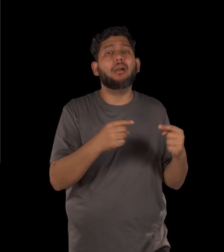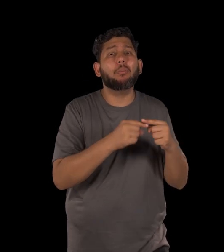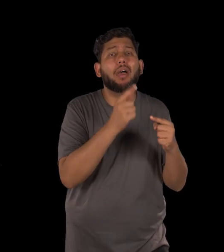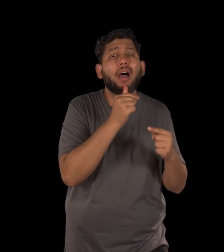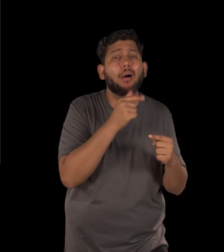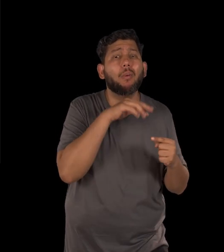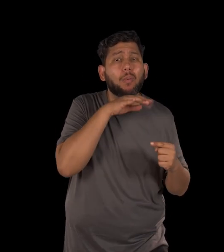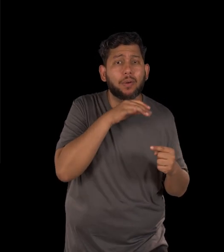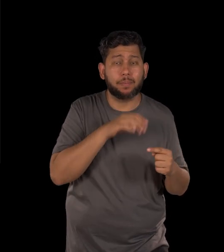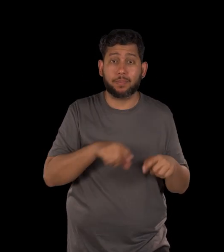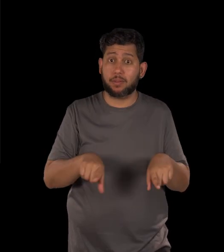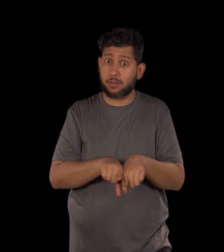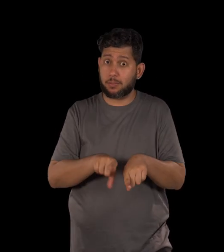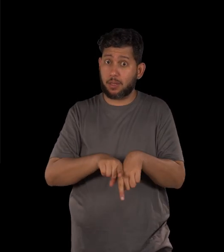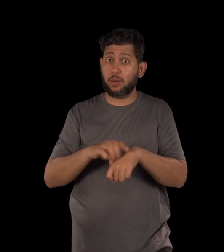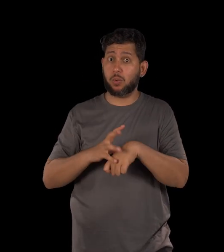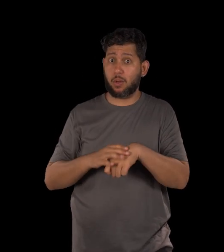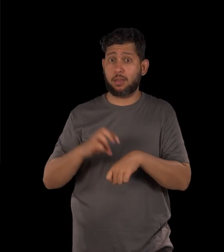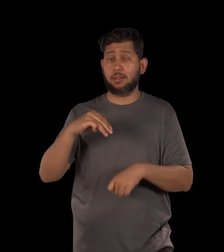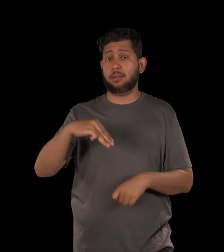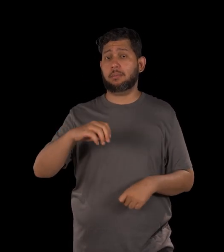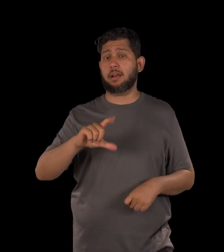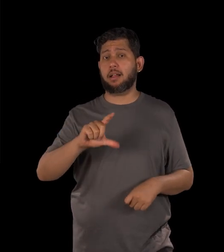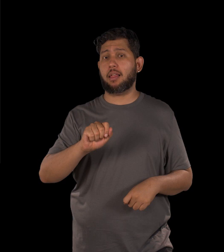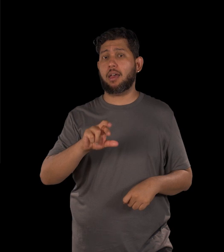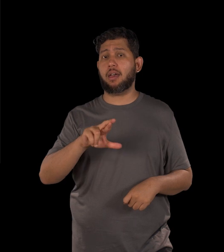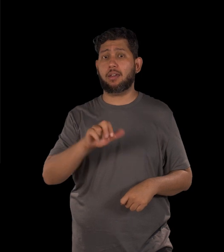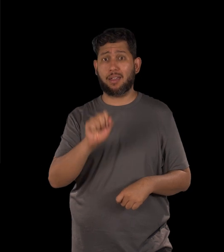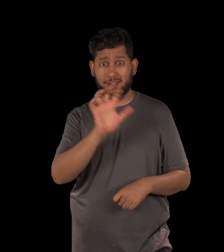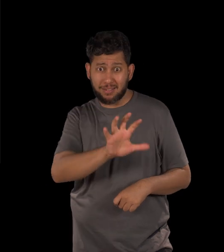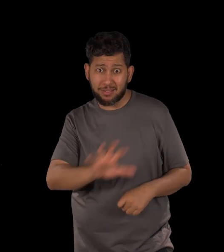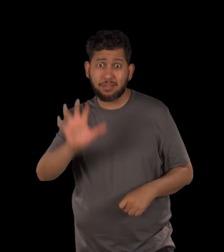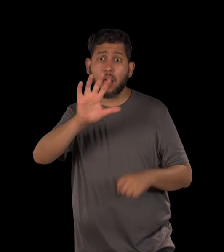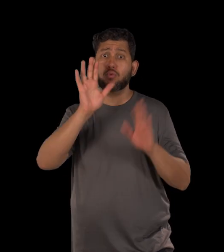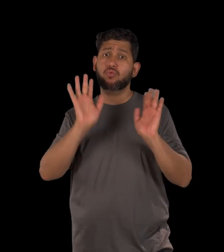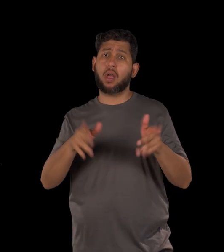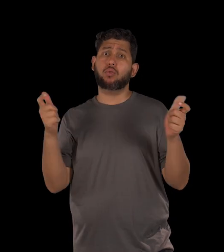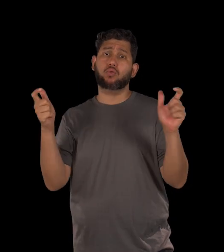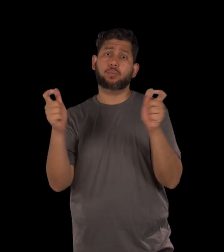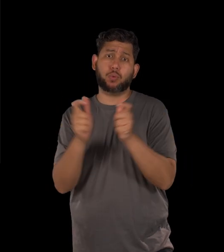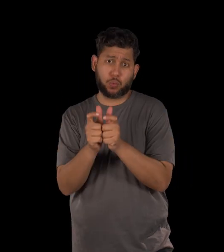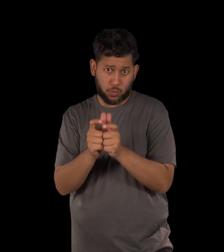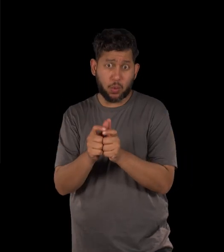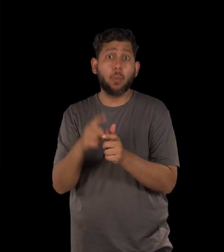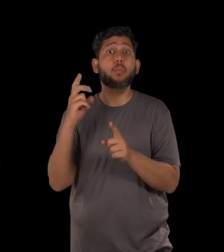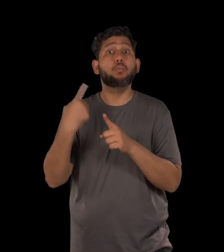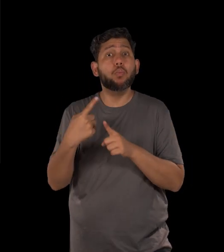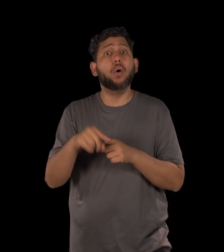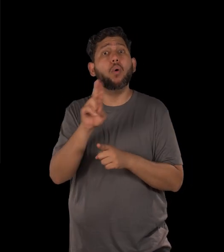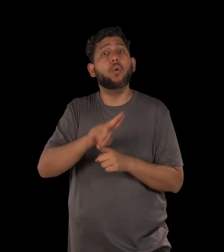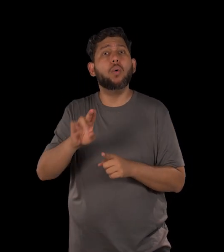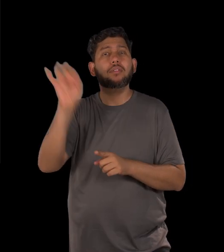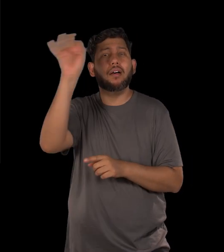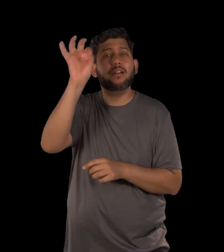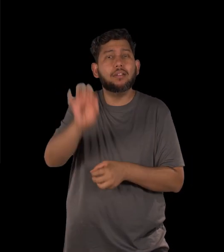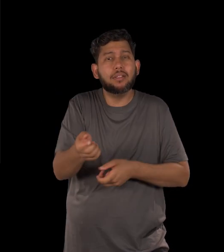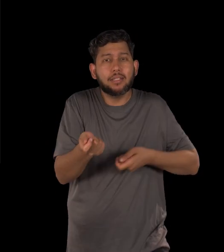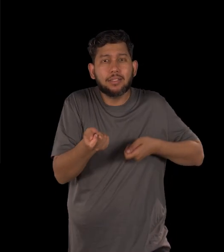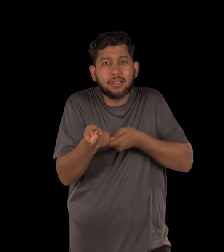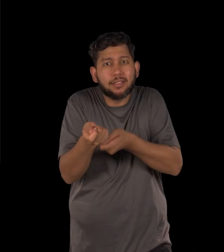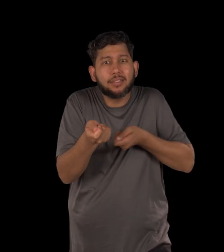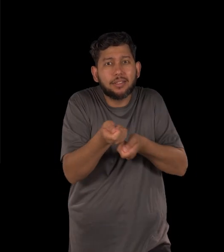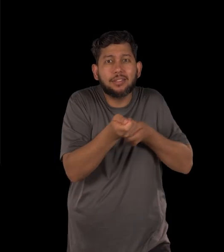a malária havia sido erradicada de vários estados com a utilização de potentes inseticidas. Por causa